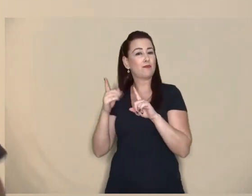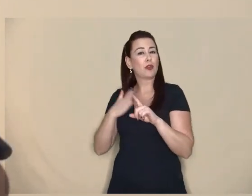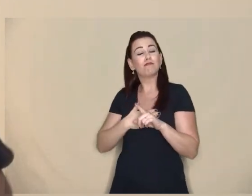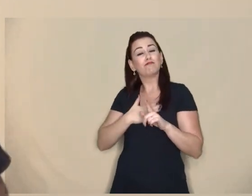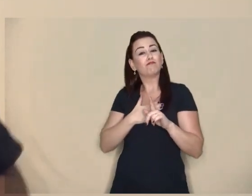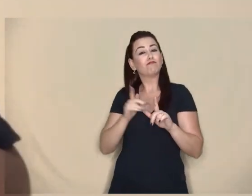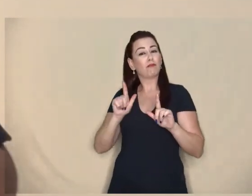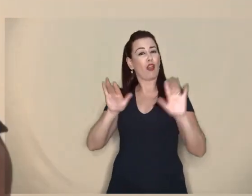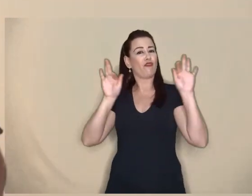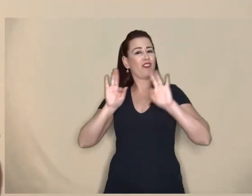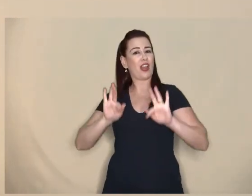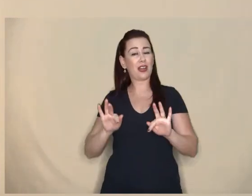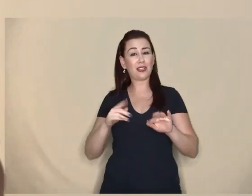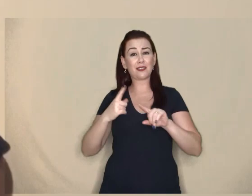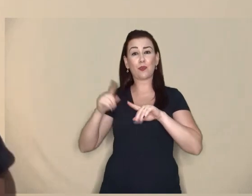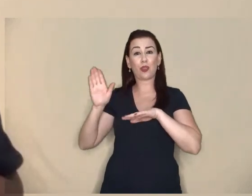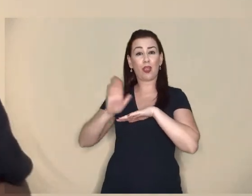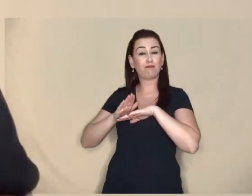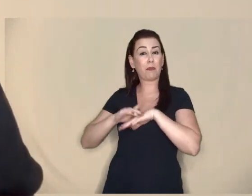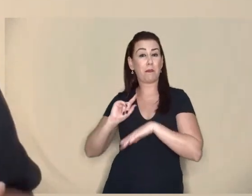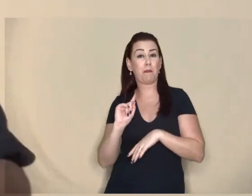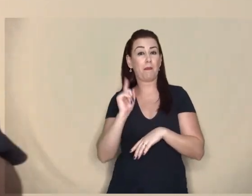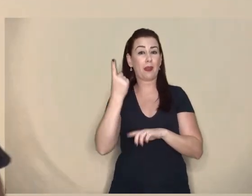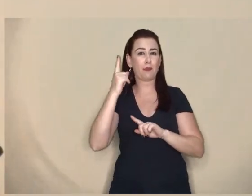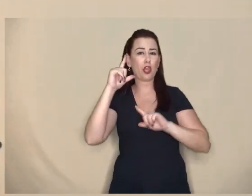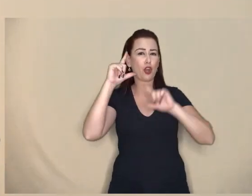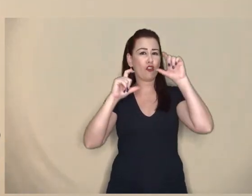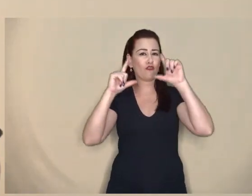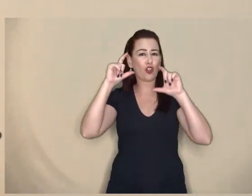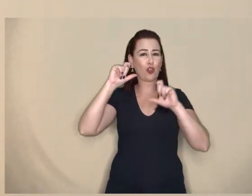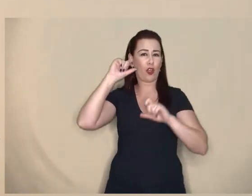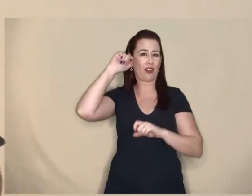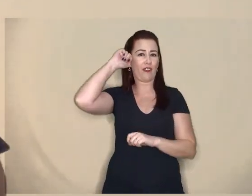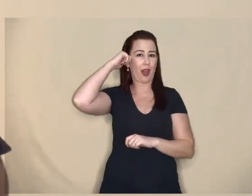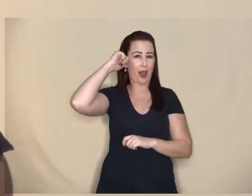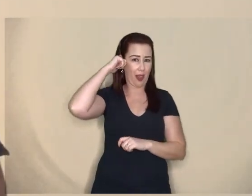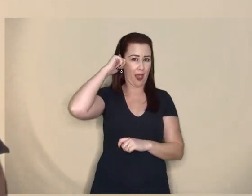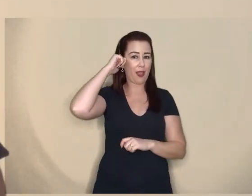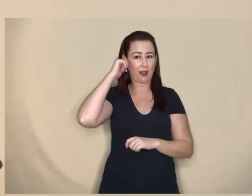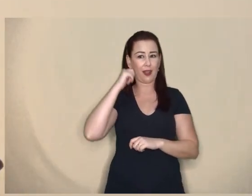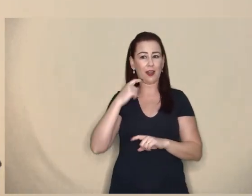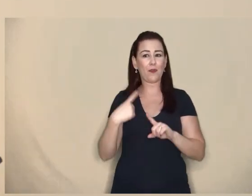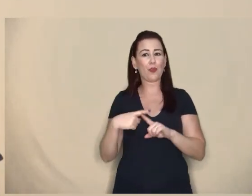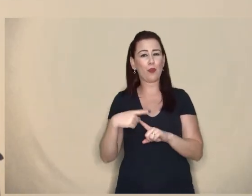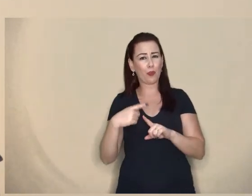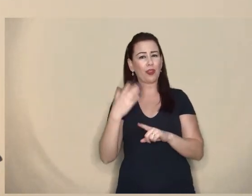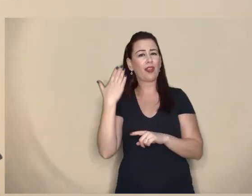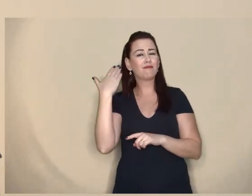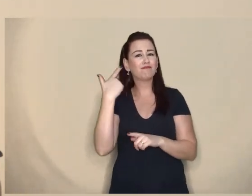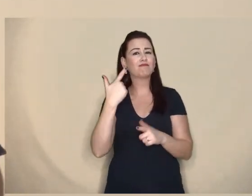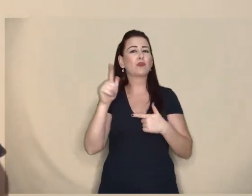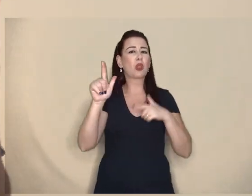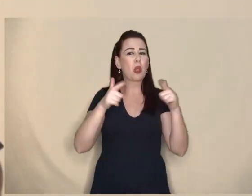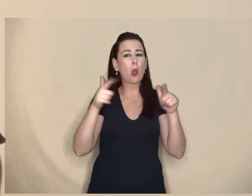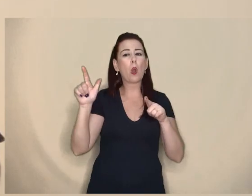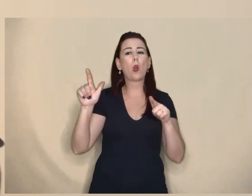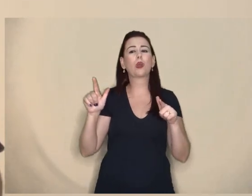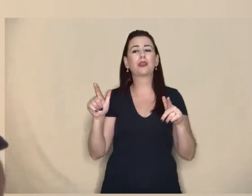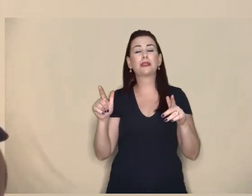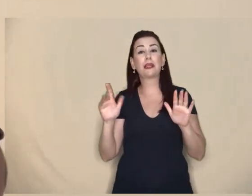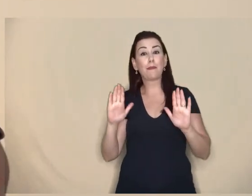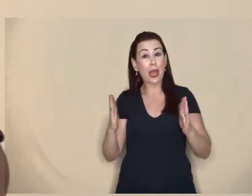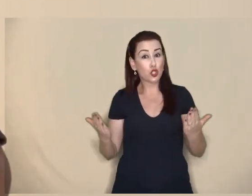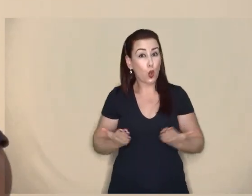Que a Mayara tinha outras, mas saiu do ramo. Mas hoje, na minha vivência com a minha profissão, minha